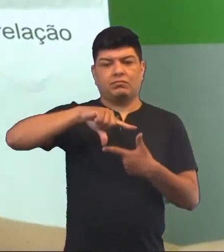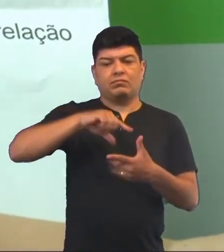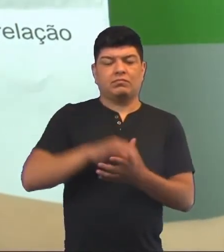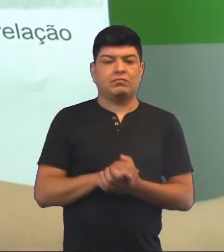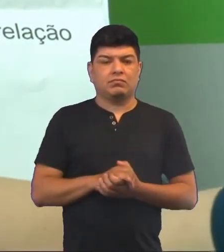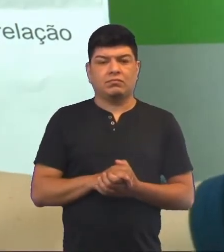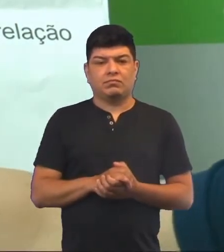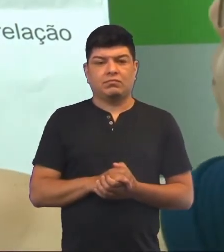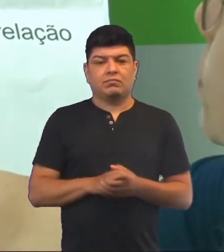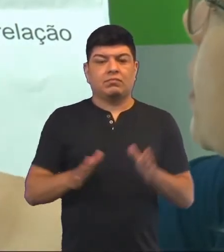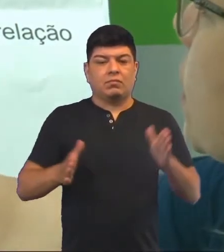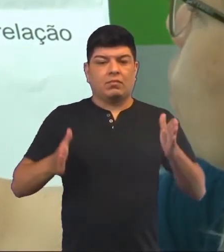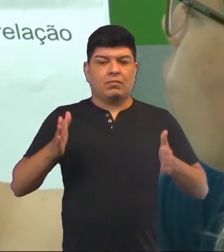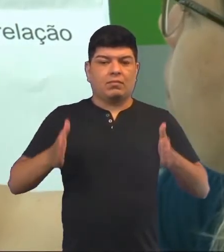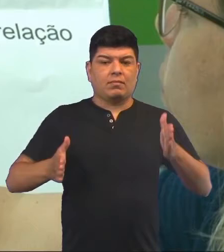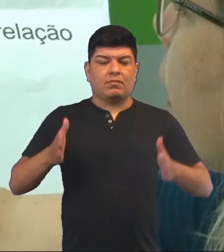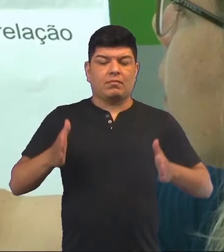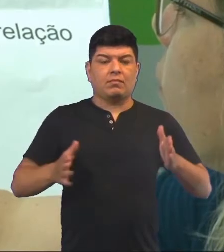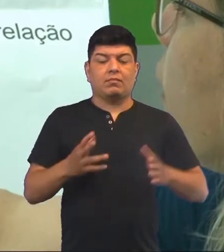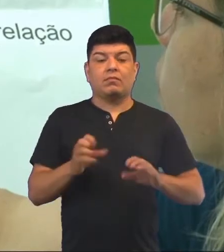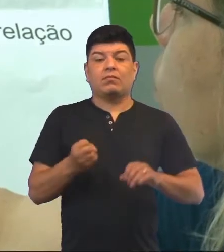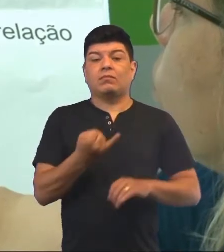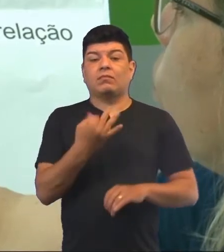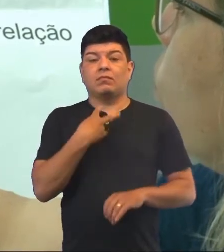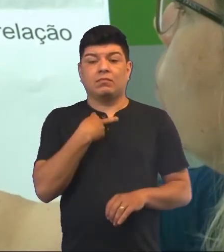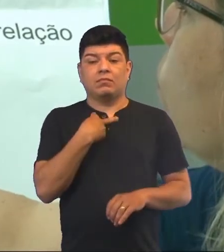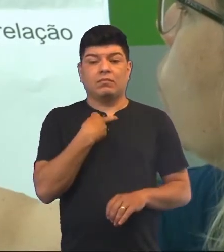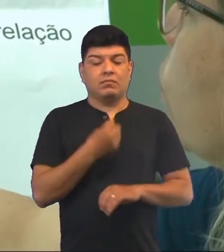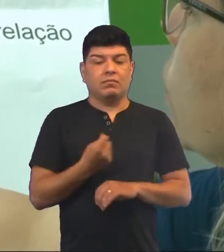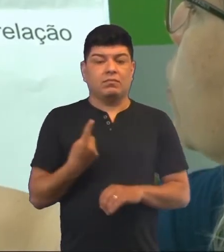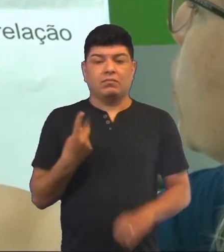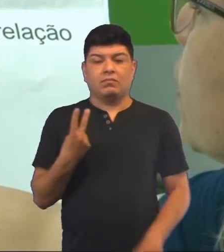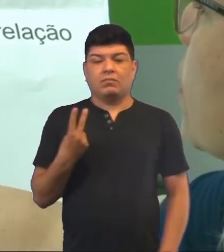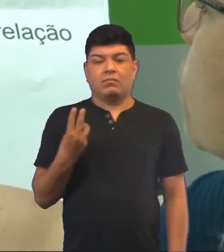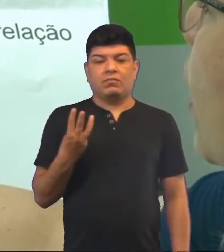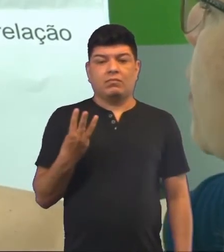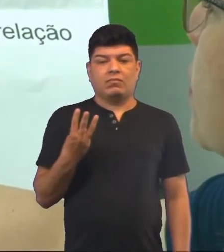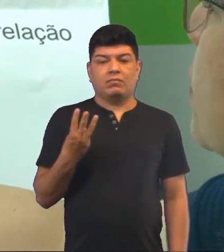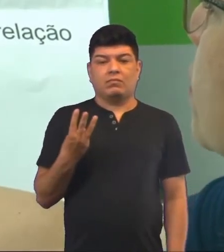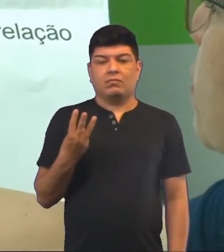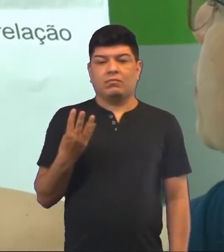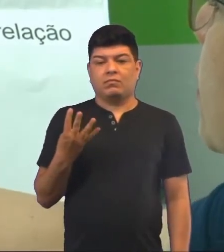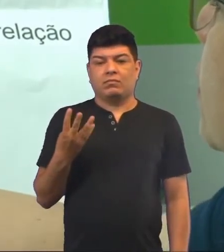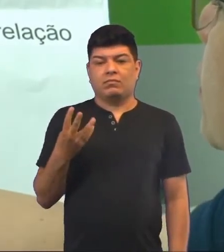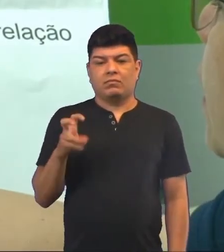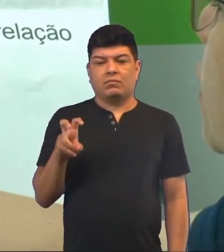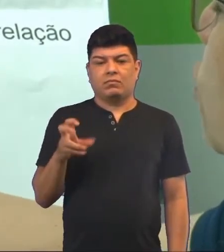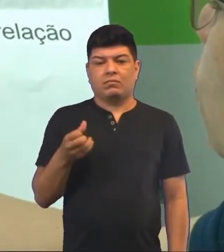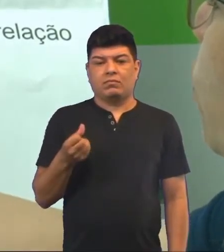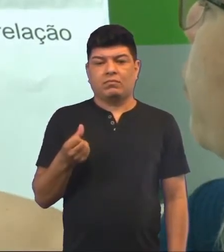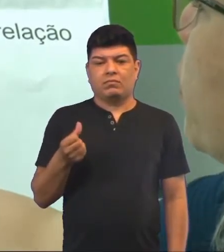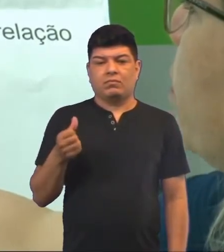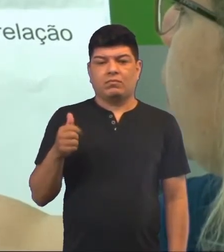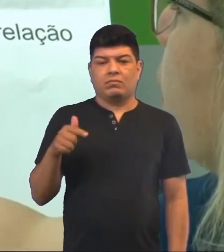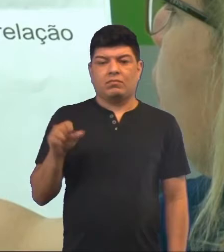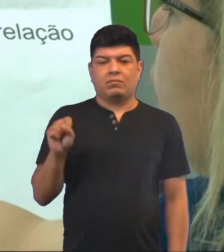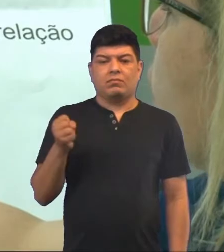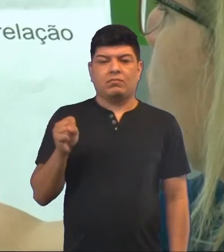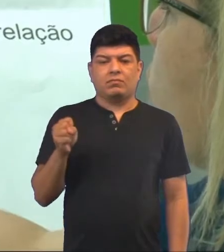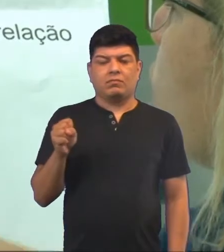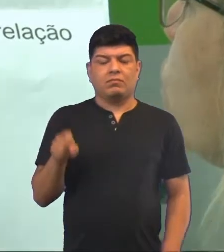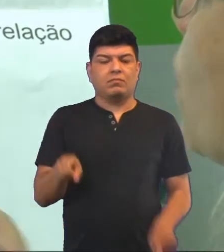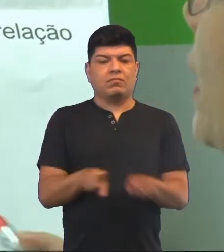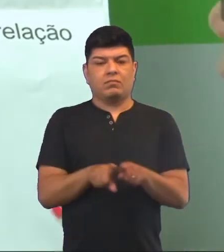na lateral, quantos ele está ocupando o catavento? 1, 2, 3, 4, 5, 6, 7, 8